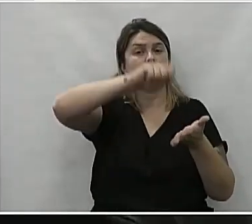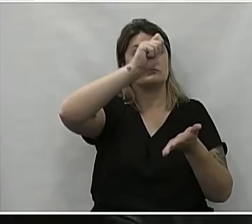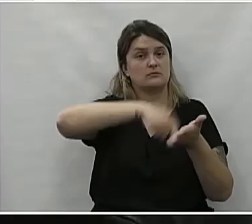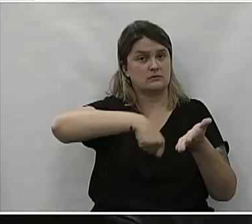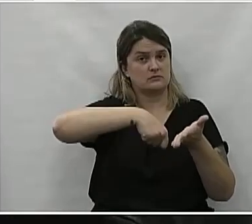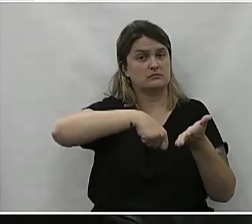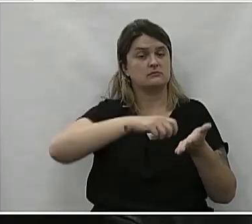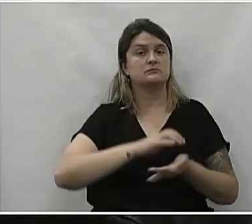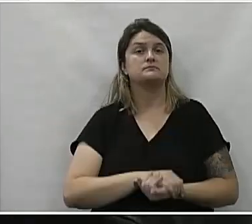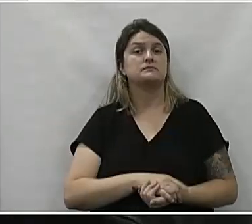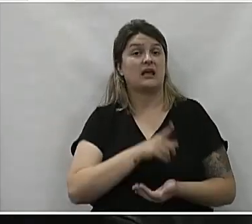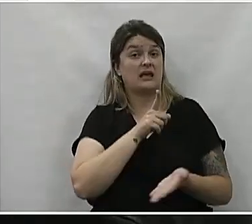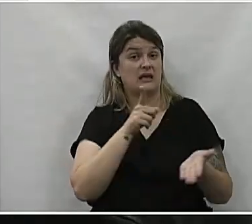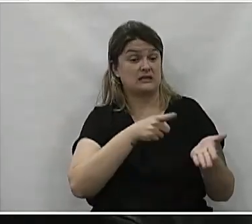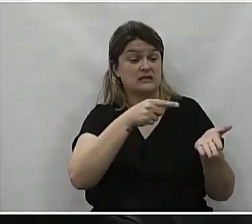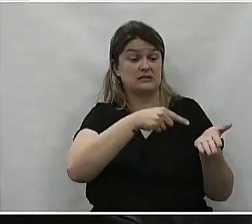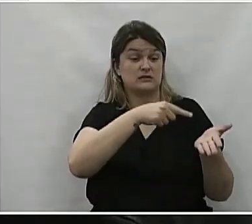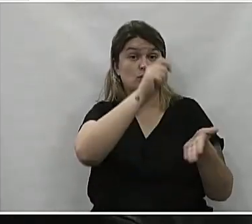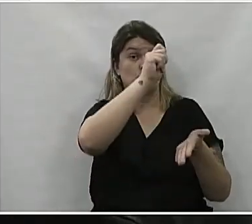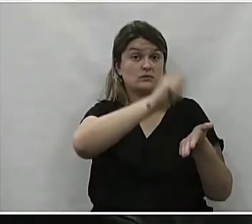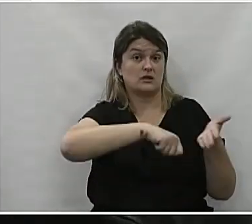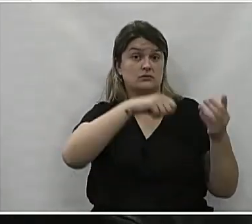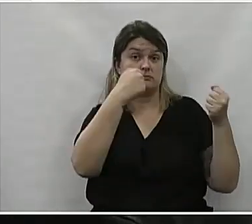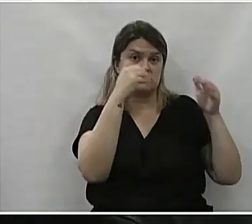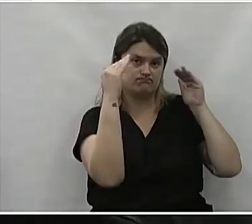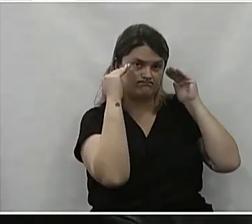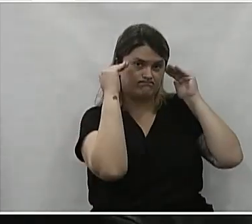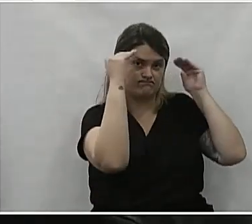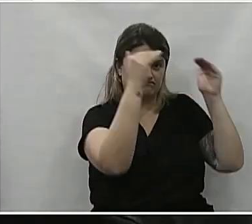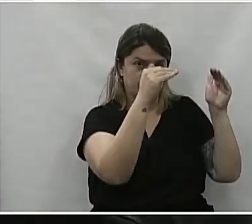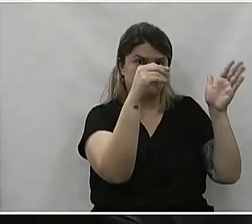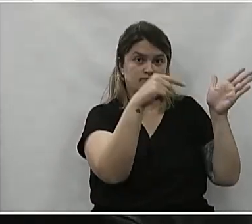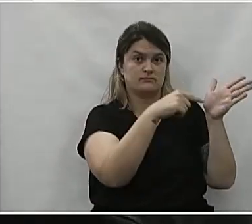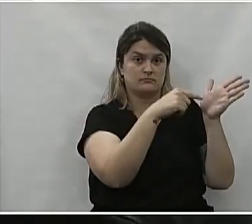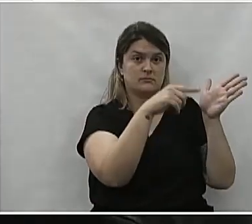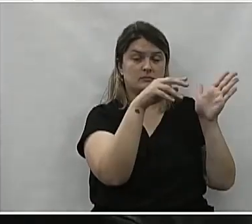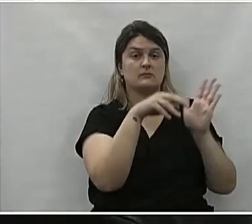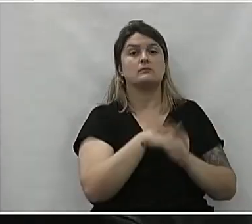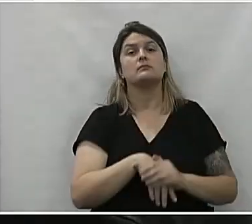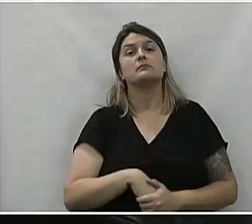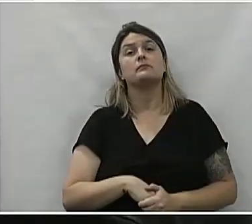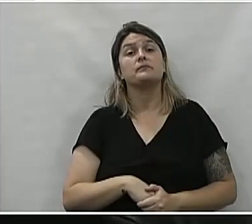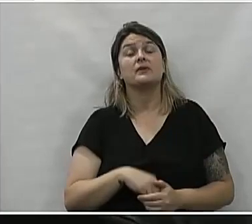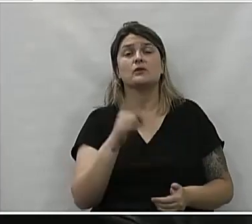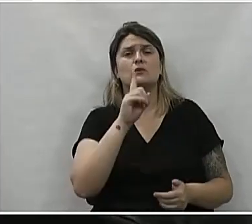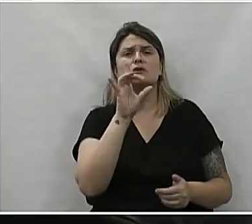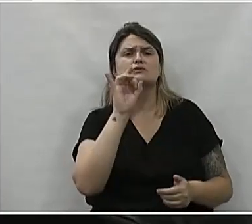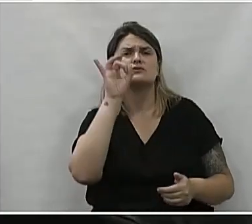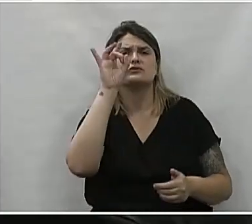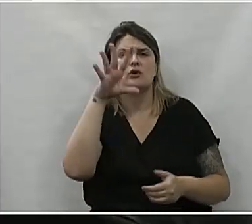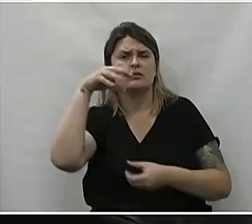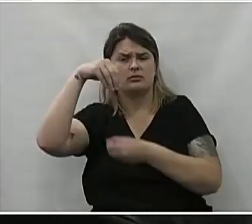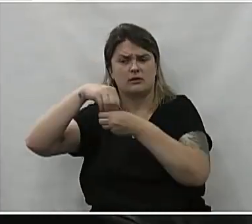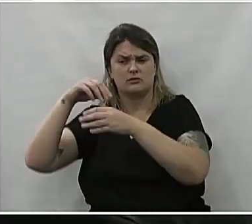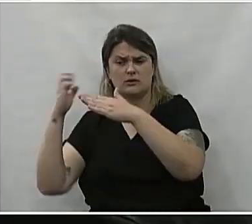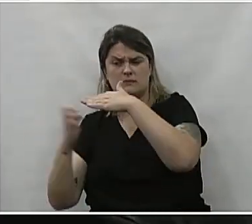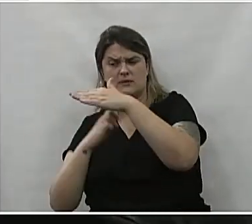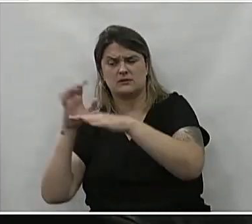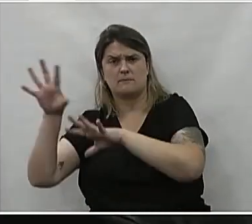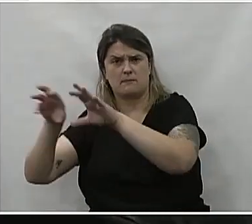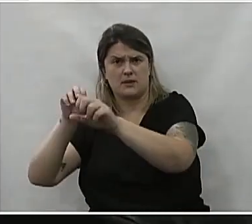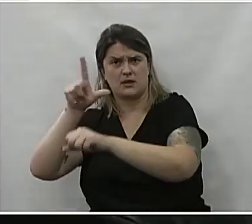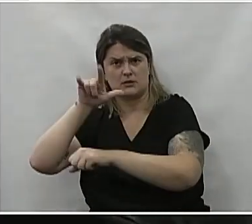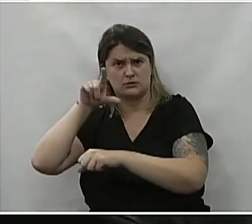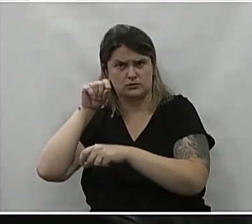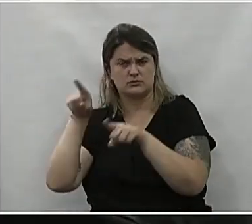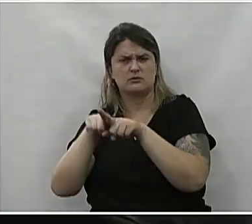empresa E esses contratos Eles têm que ser Cumpridos Não só na empresa De coleta de